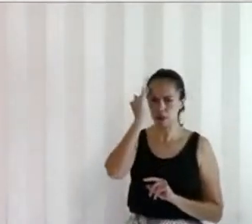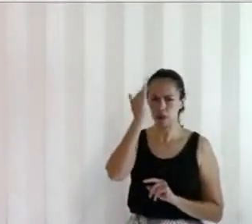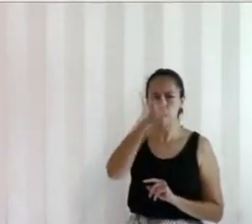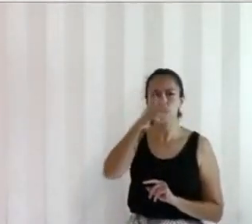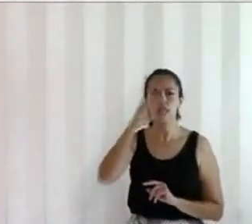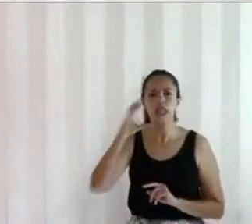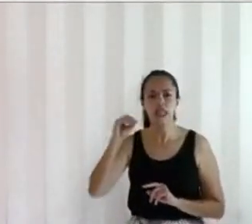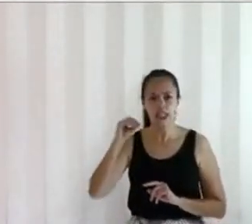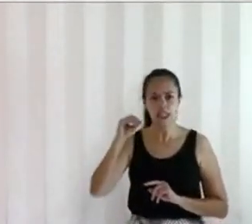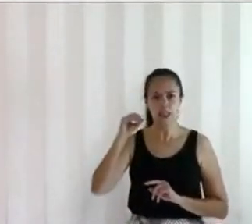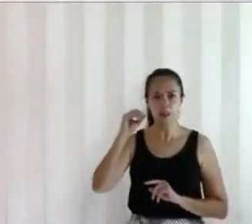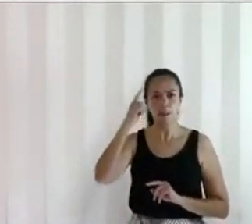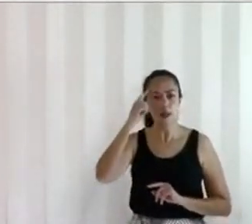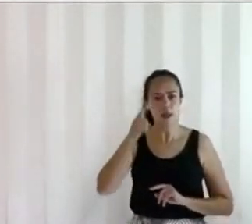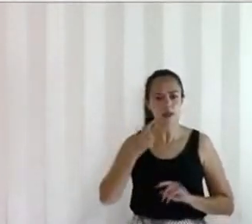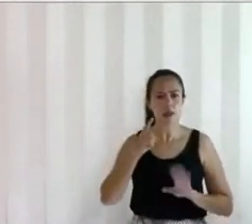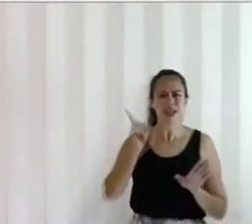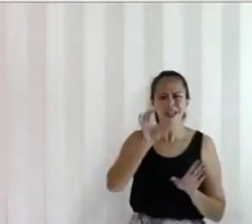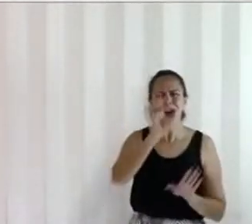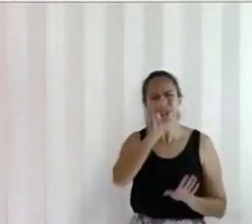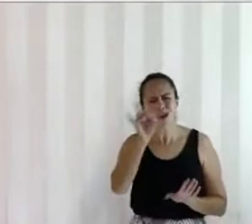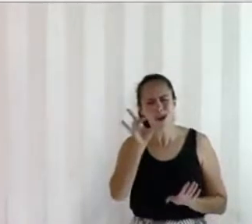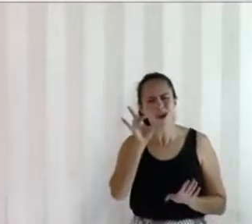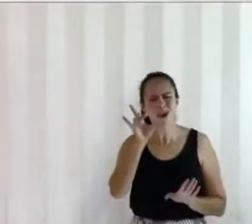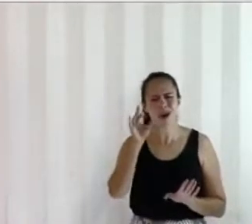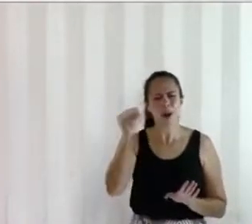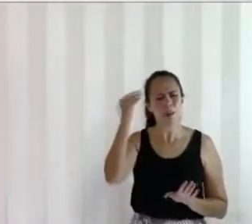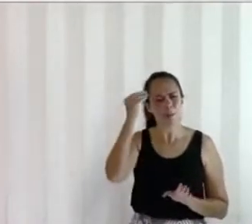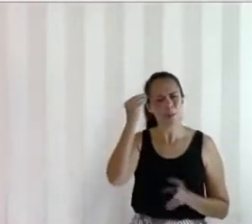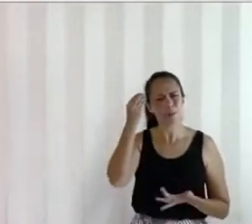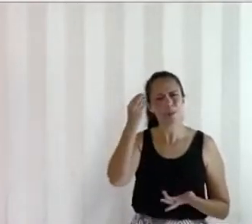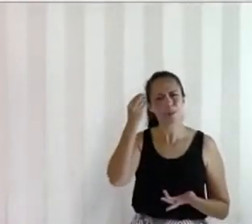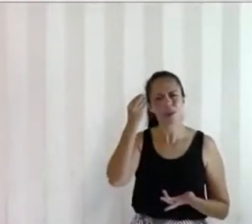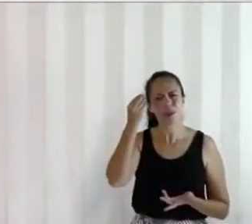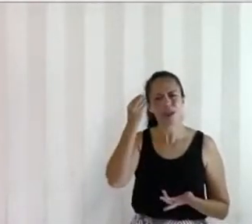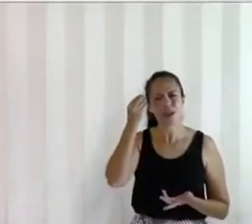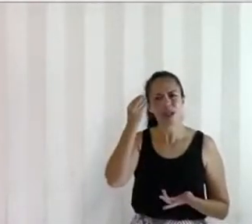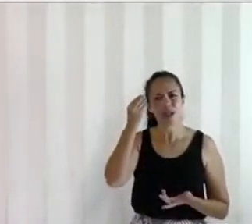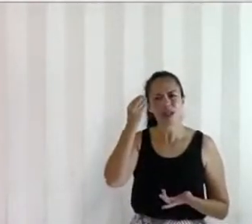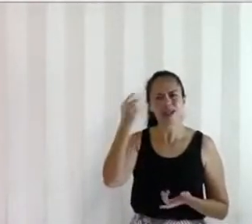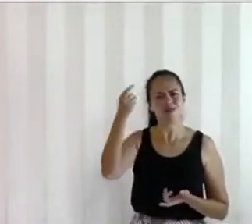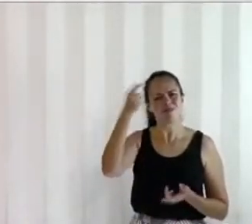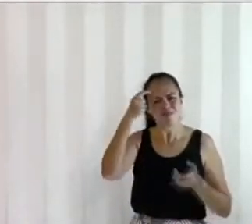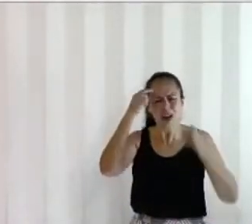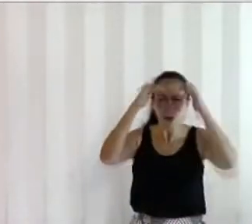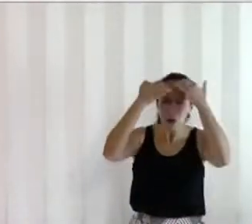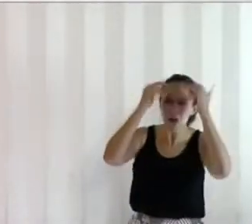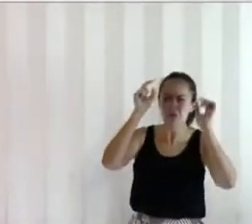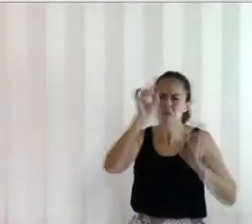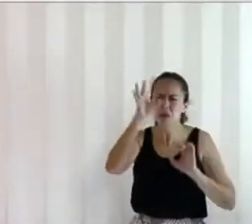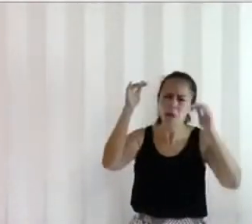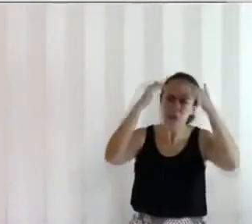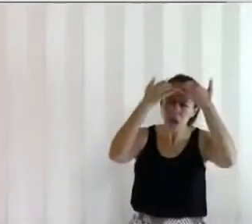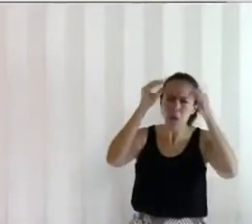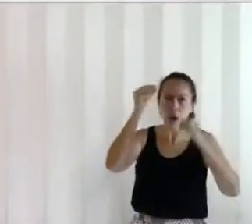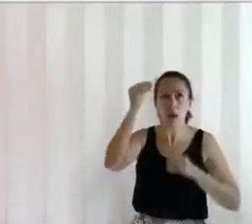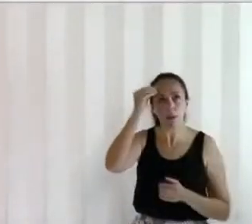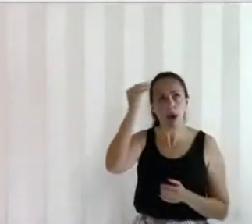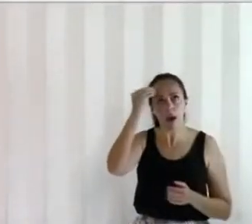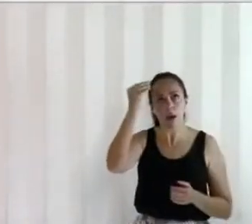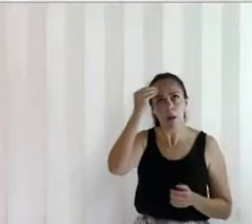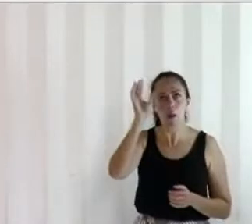não decorar os 10 mandamentos, entendê-los. Então, podemos fazer isso, a dinâmica